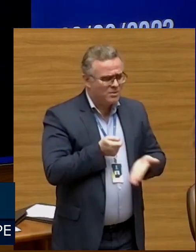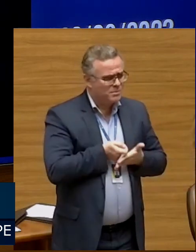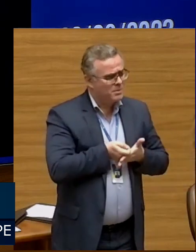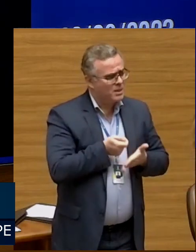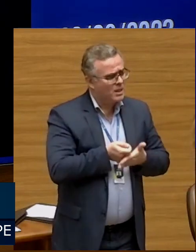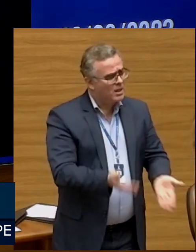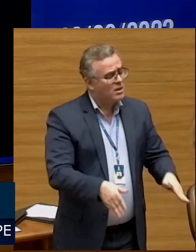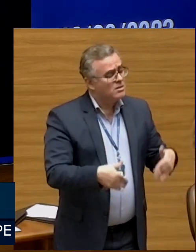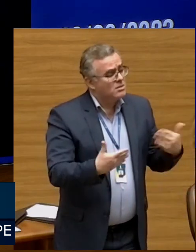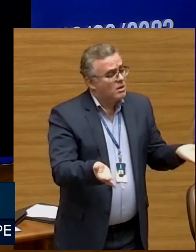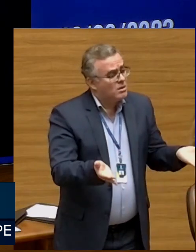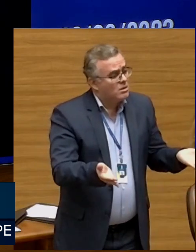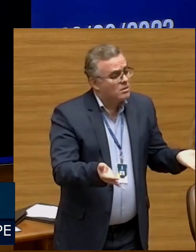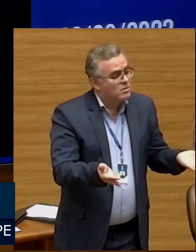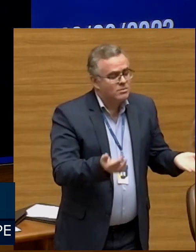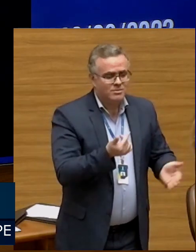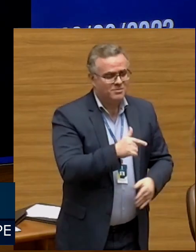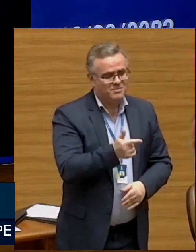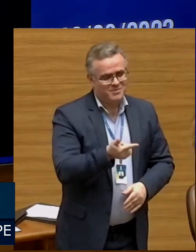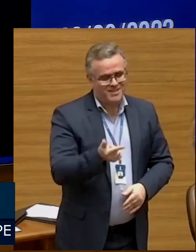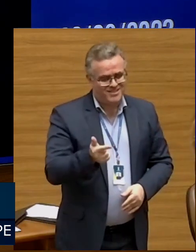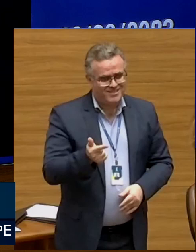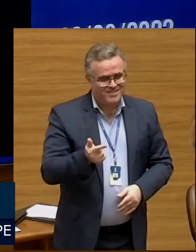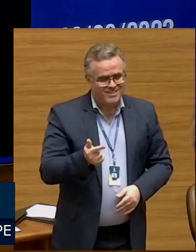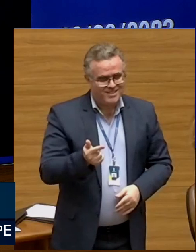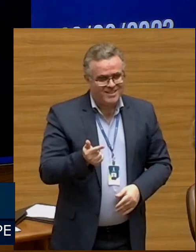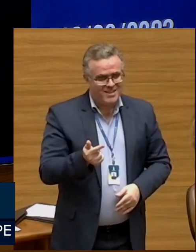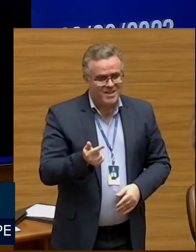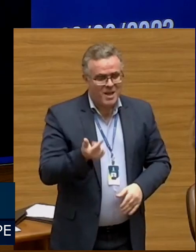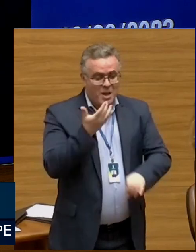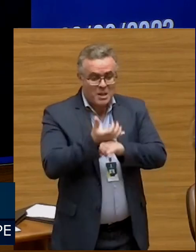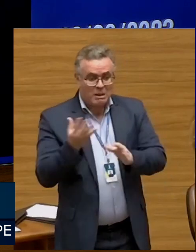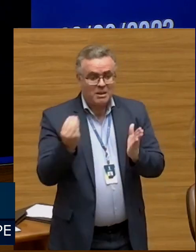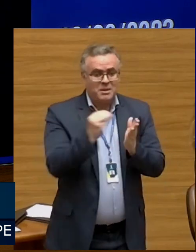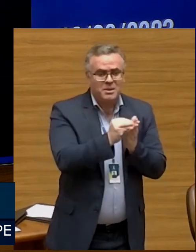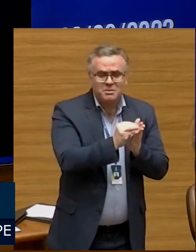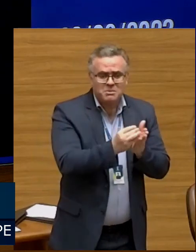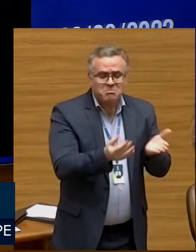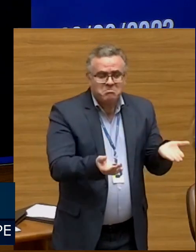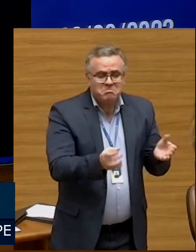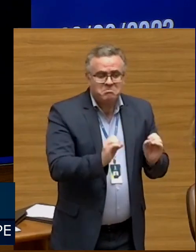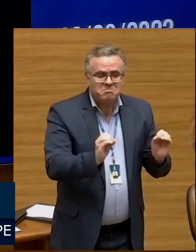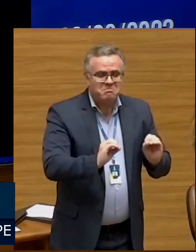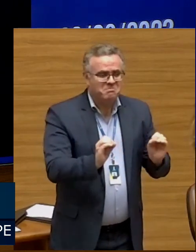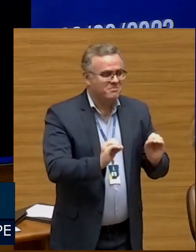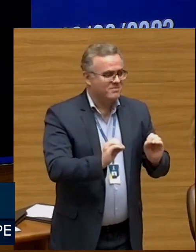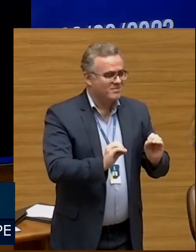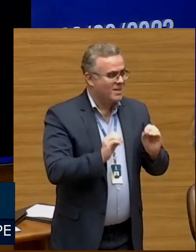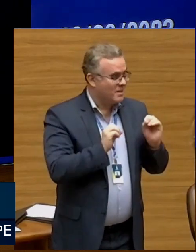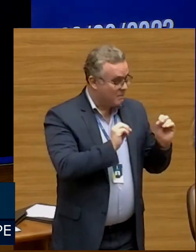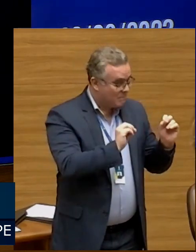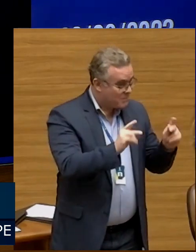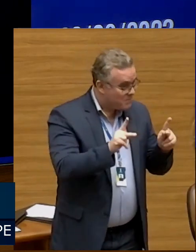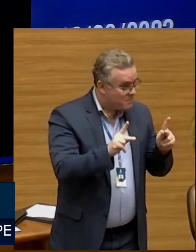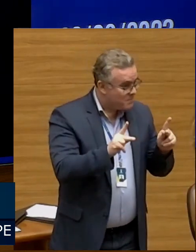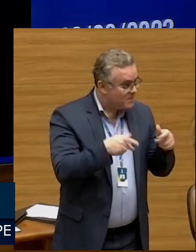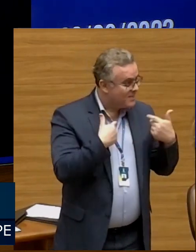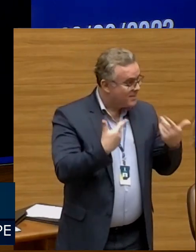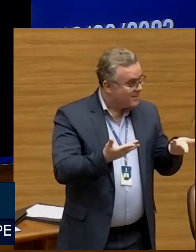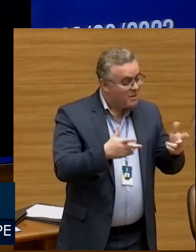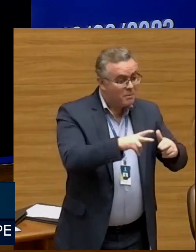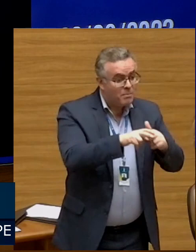obrigatoriedade no estado de Sergipe do ensino de Libras e da inclusão de Libras no estado de Sergipe. Ok? E